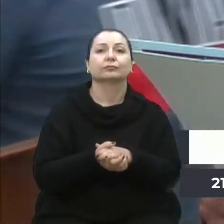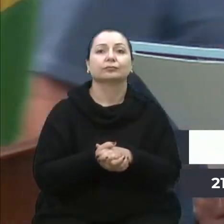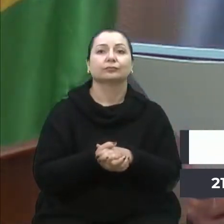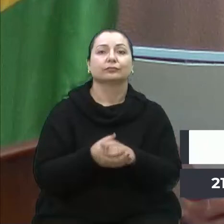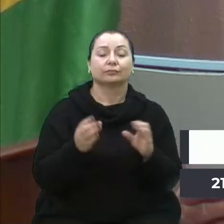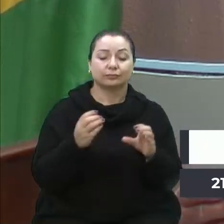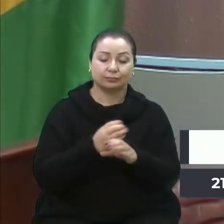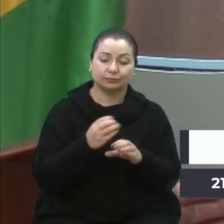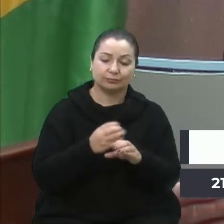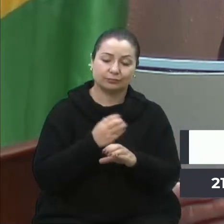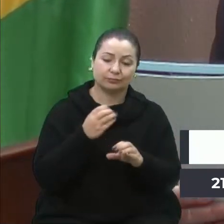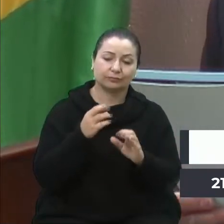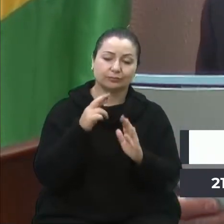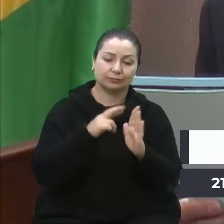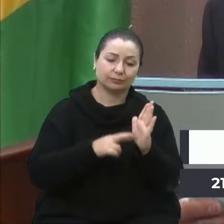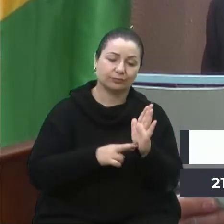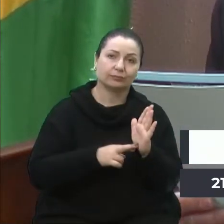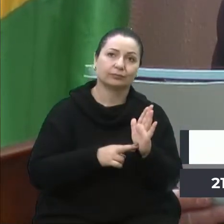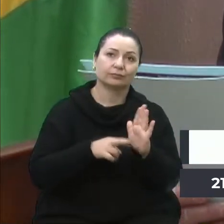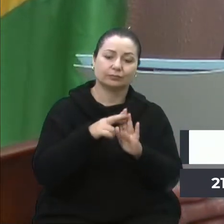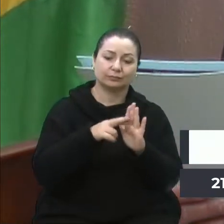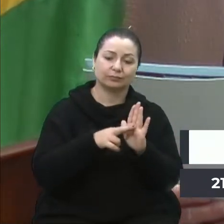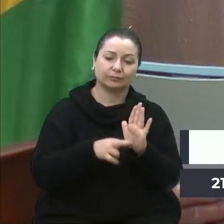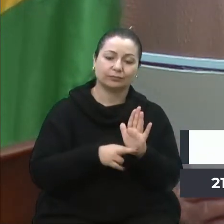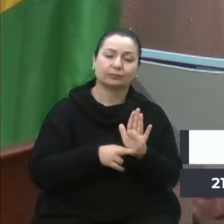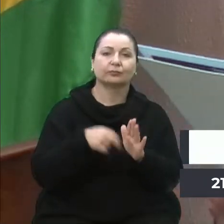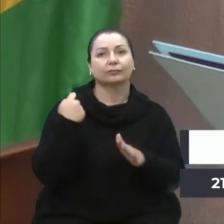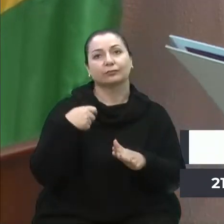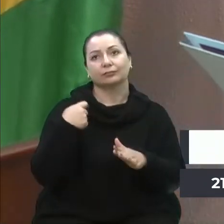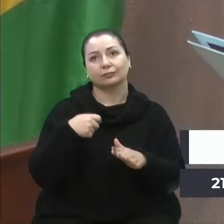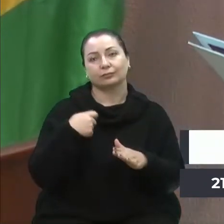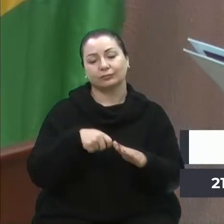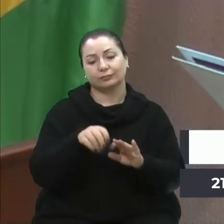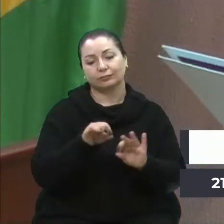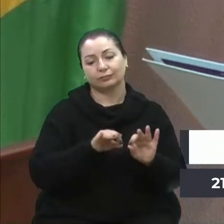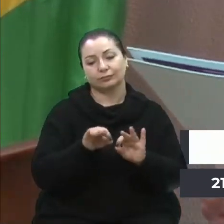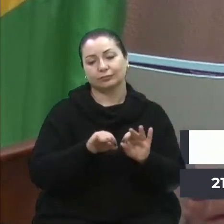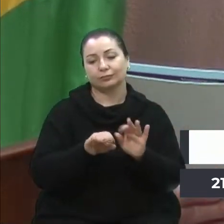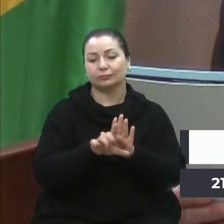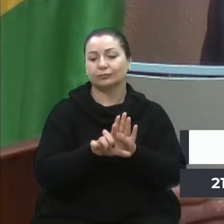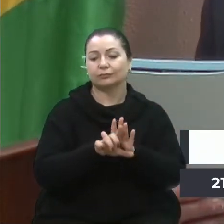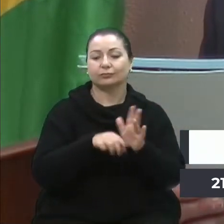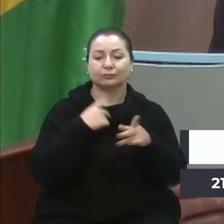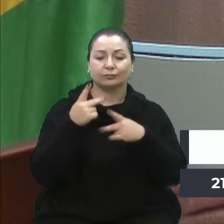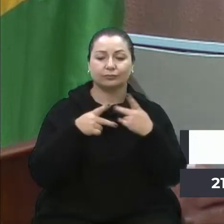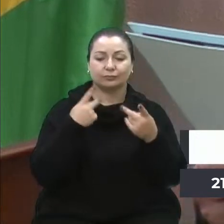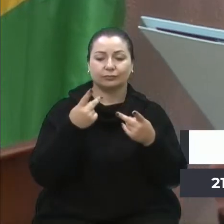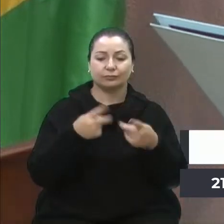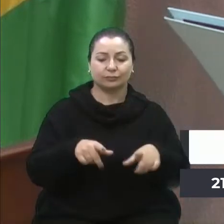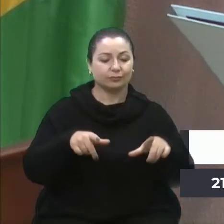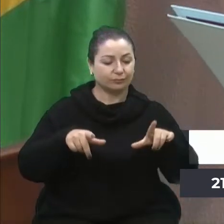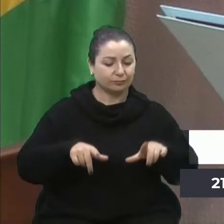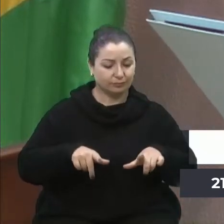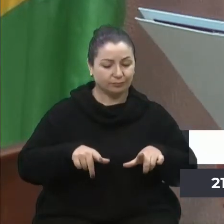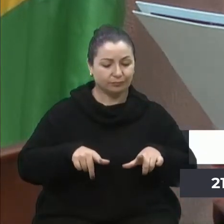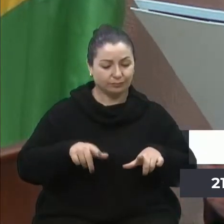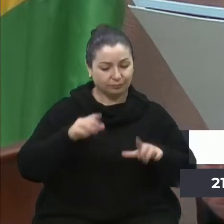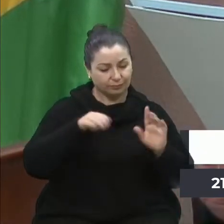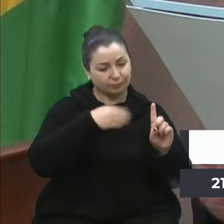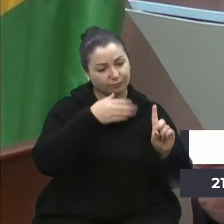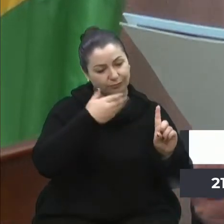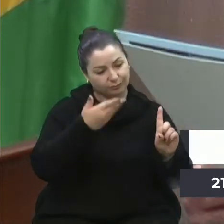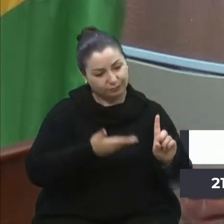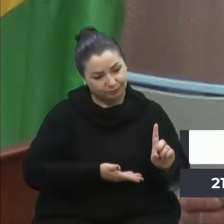Completam os requisitos necessários na iniciativa de projeto de decreto legislativo que concede títulos